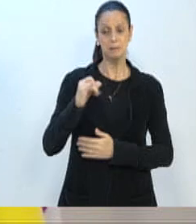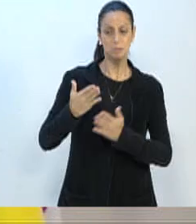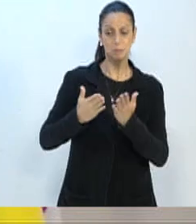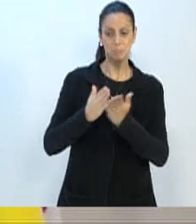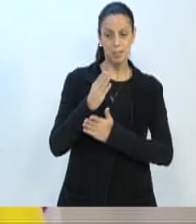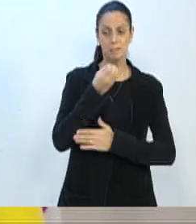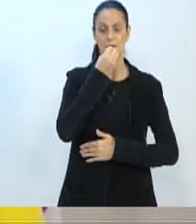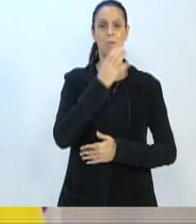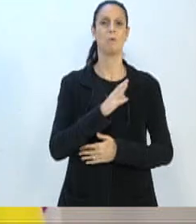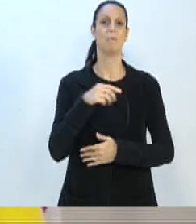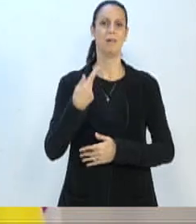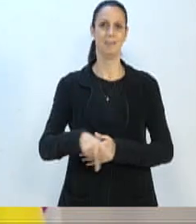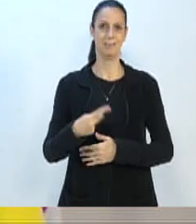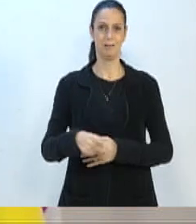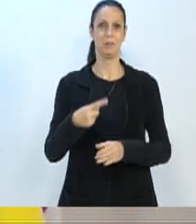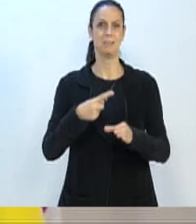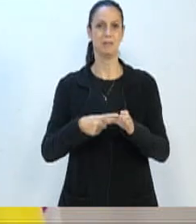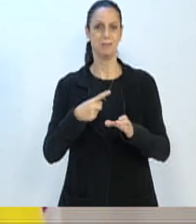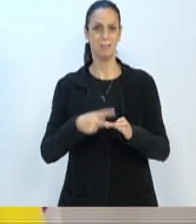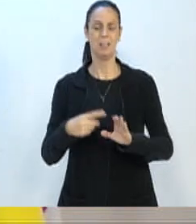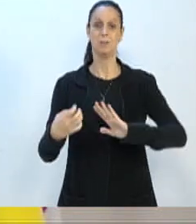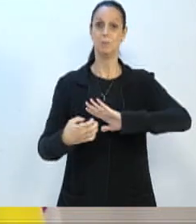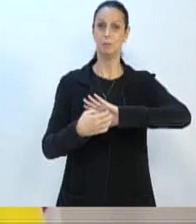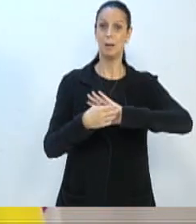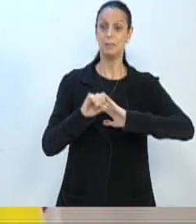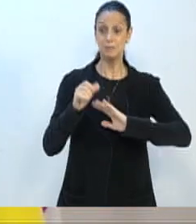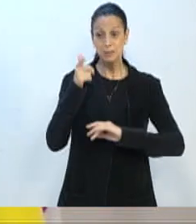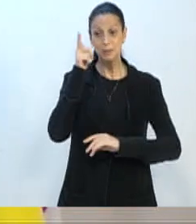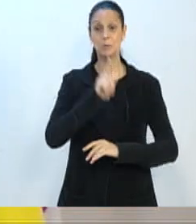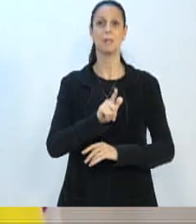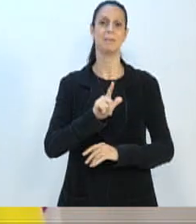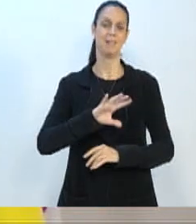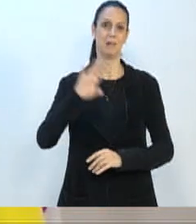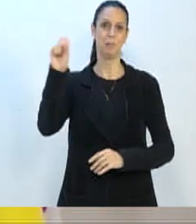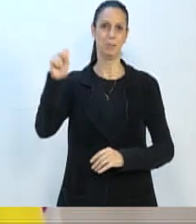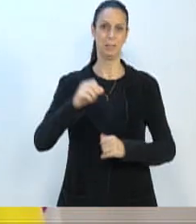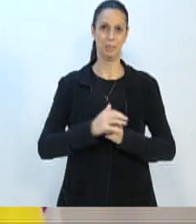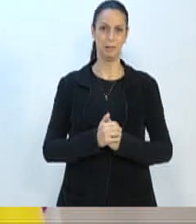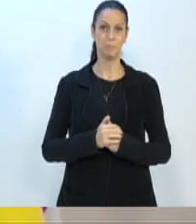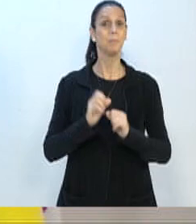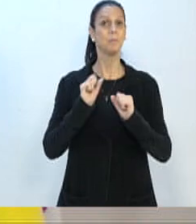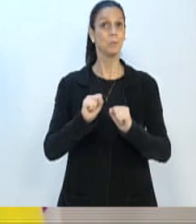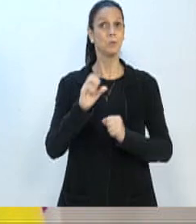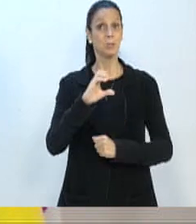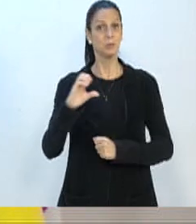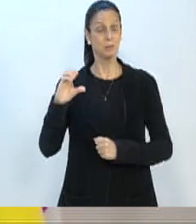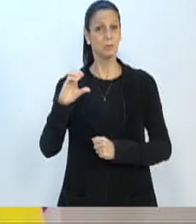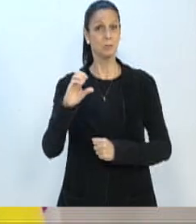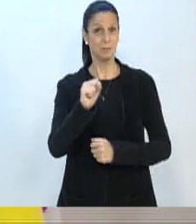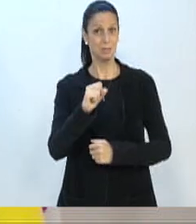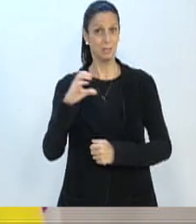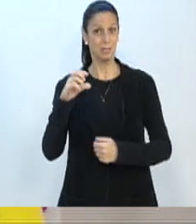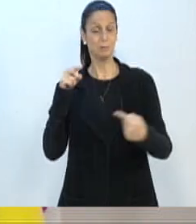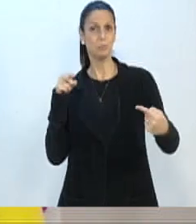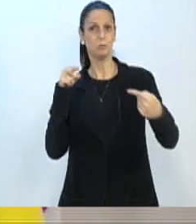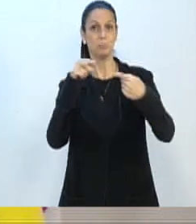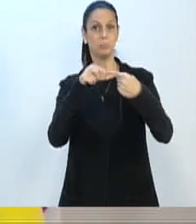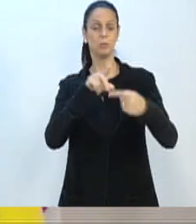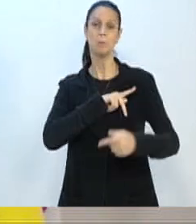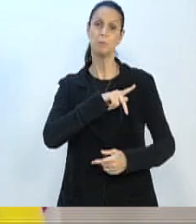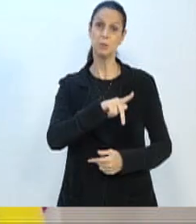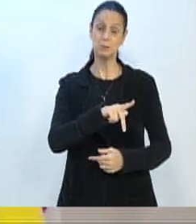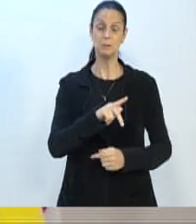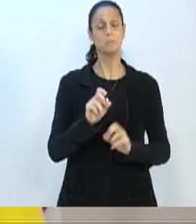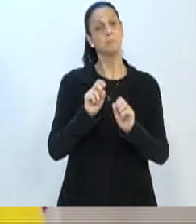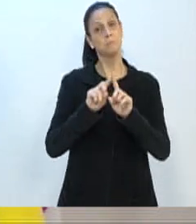O Vale Itajaí Santa Catarina se tivesse inclusive colocando Santa Catarina alinhada com o novo governo federal mas faz parte